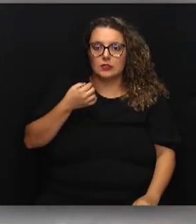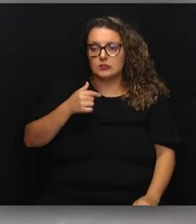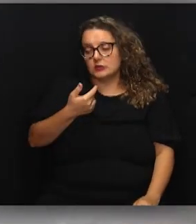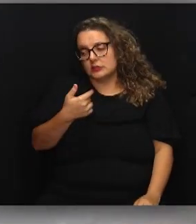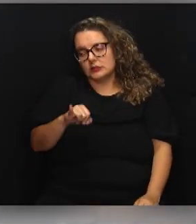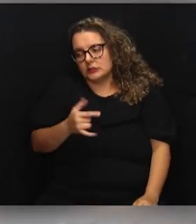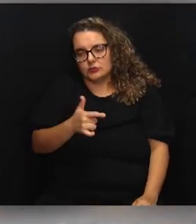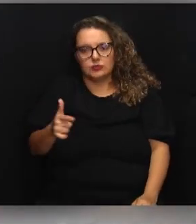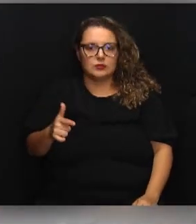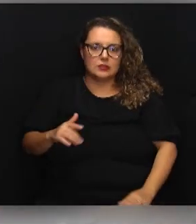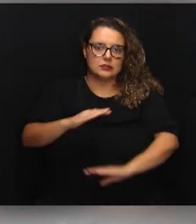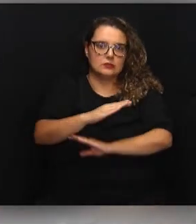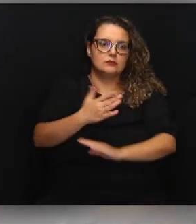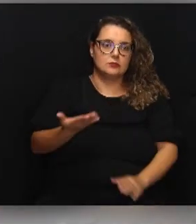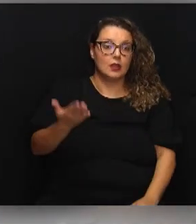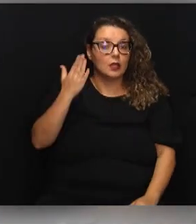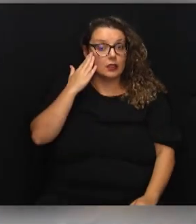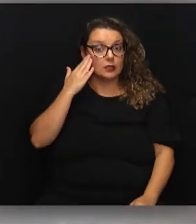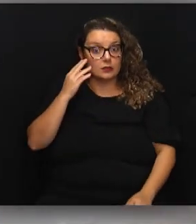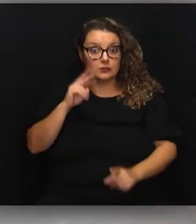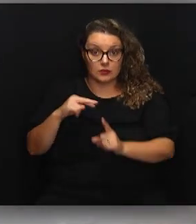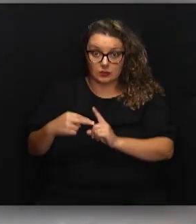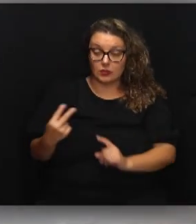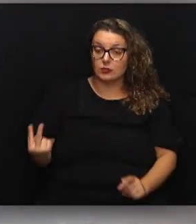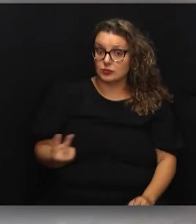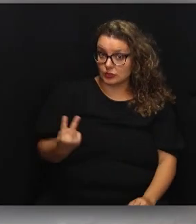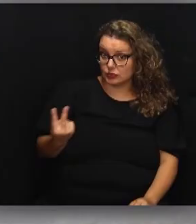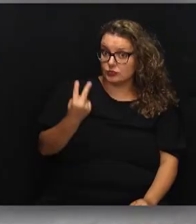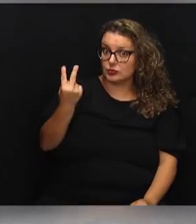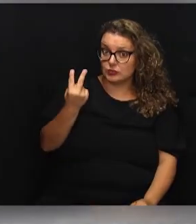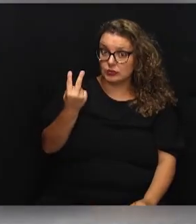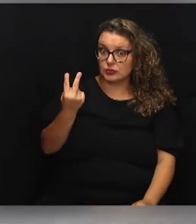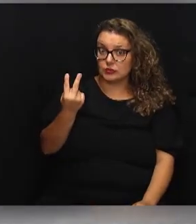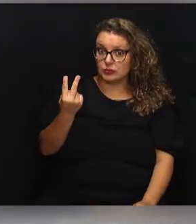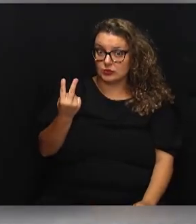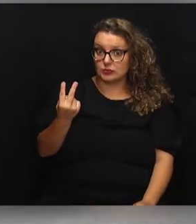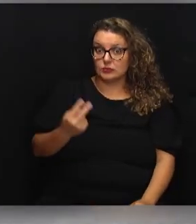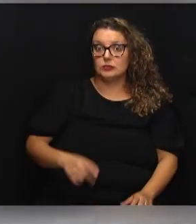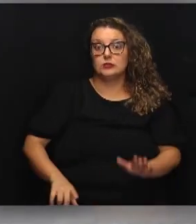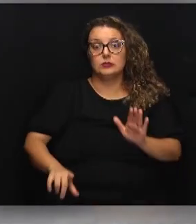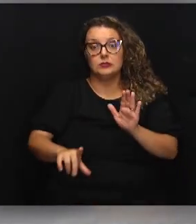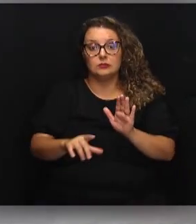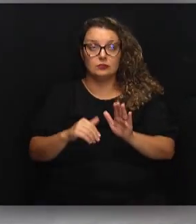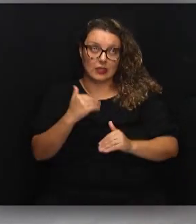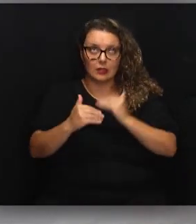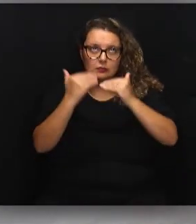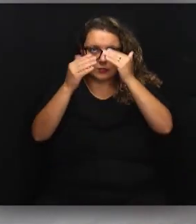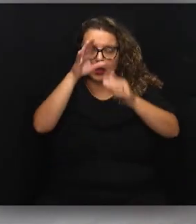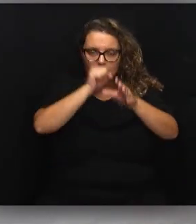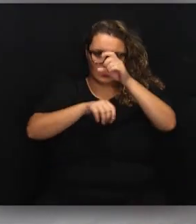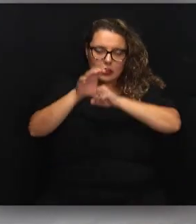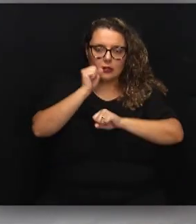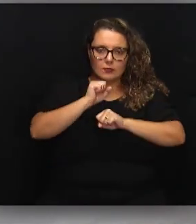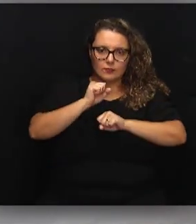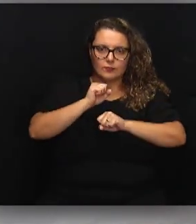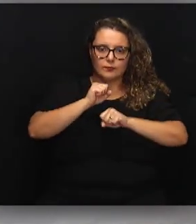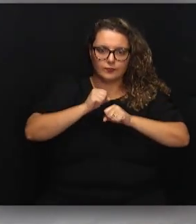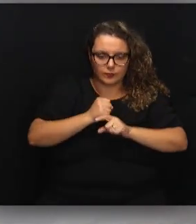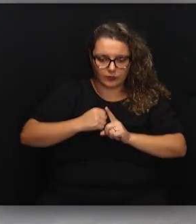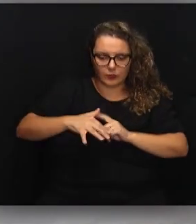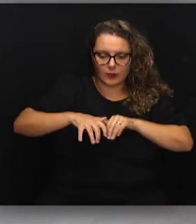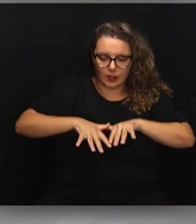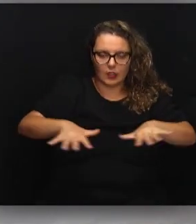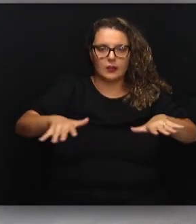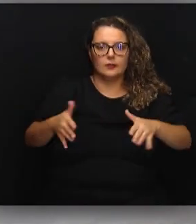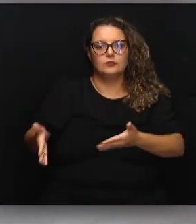Nós entendemos que do ponto de vista de valorização da lei da aprendizagem e do alcance social de